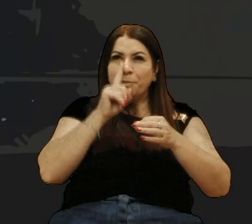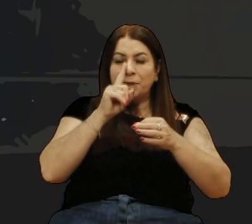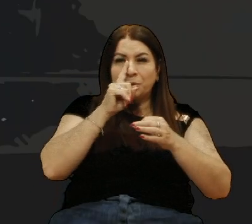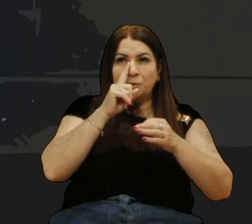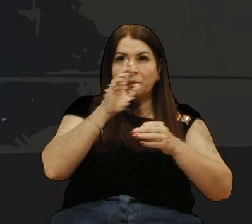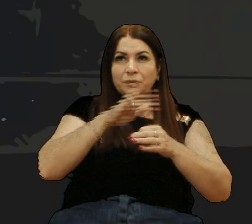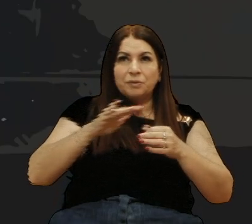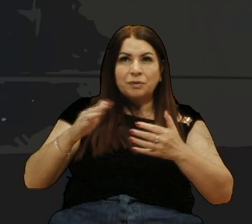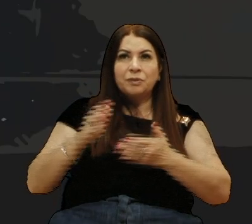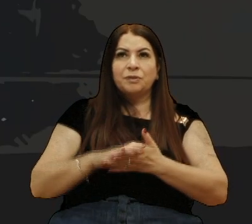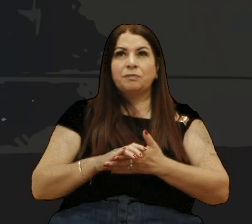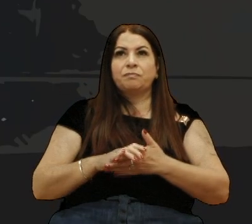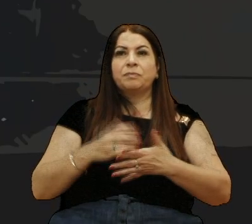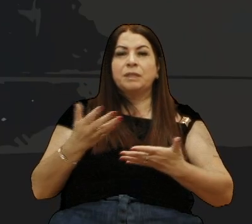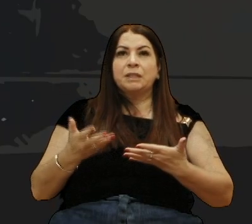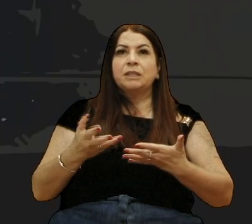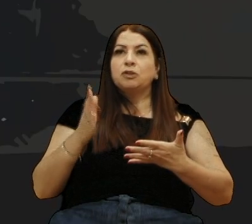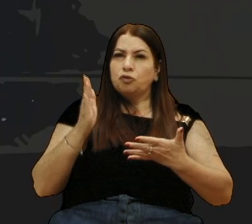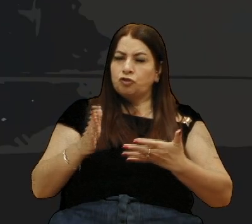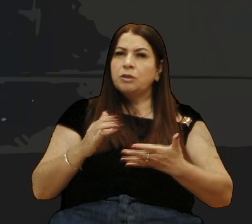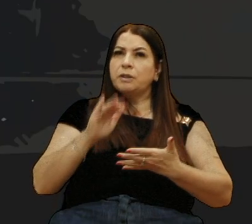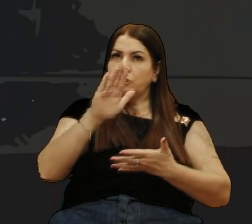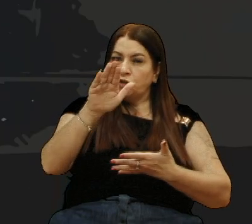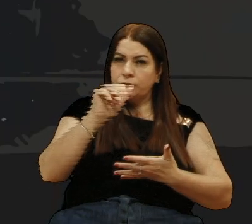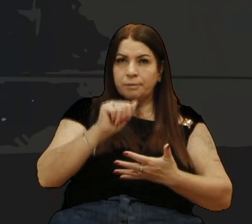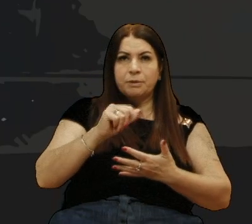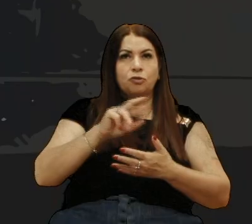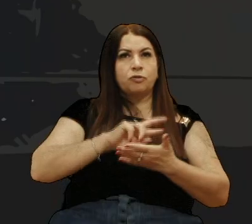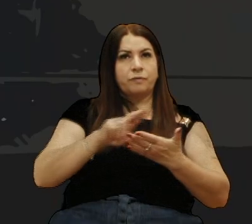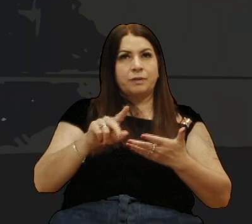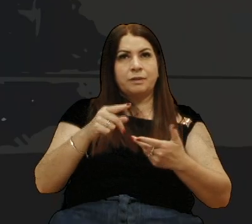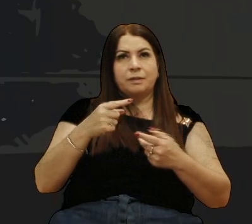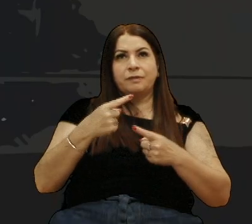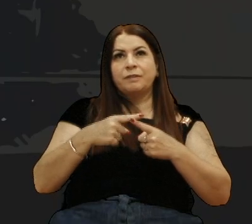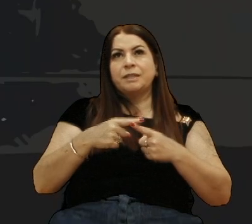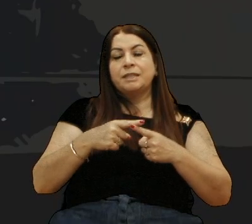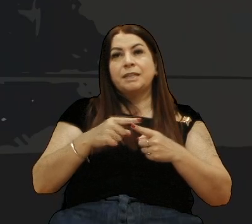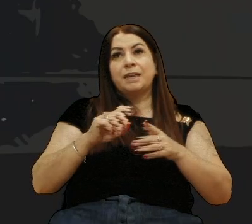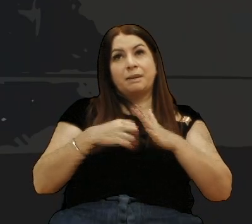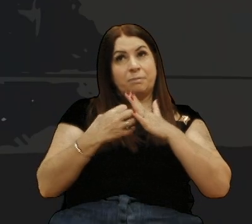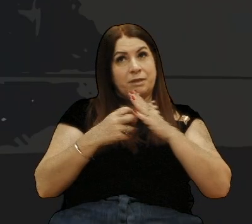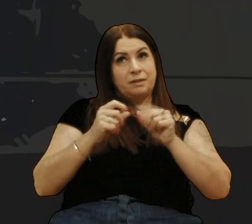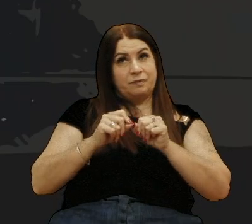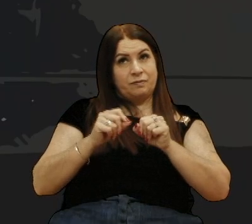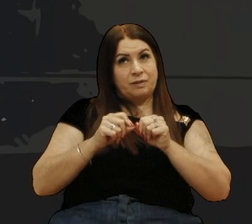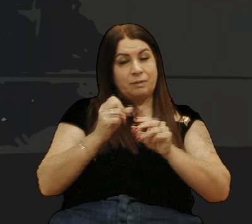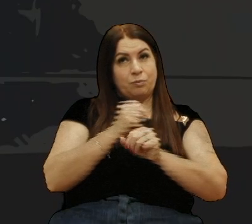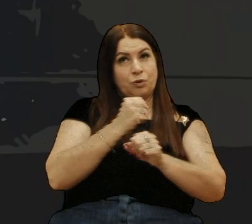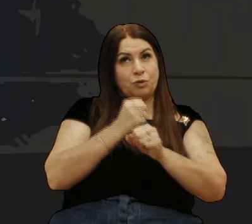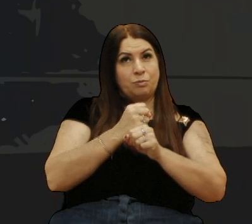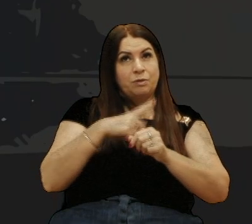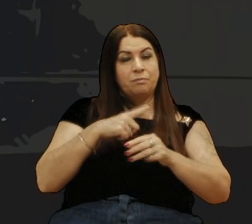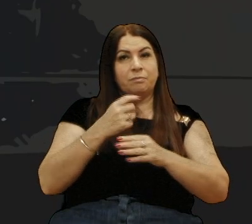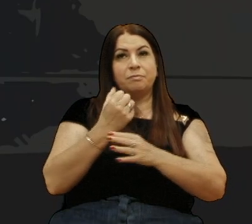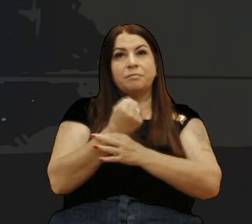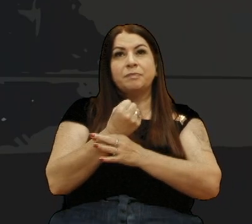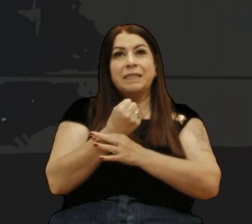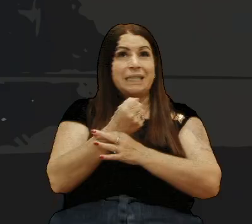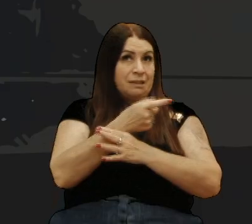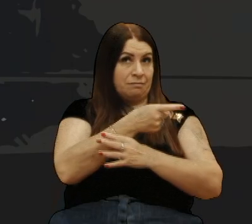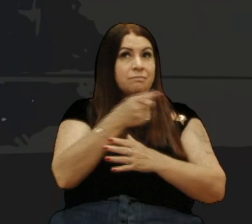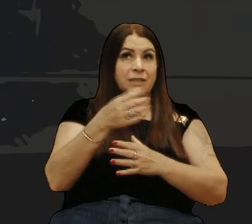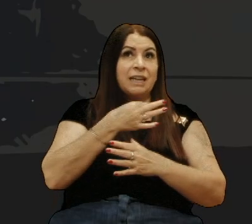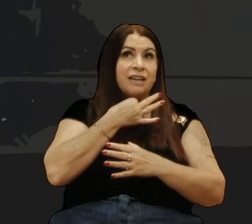para as crianças, né? E já foi acionado diversas vezes a empresa que fez, porque a obra está na garantia, né?